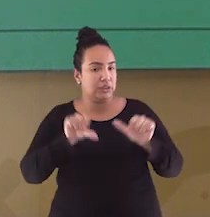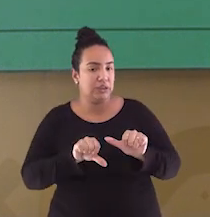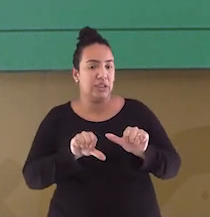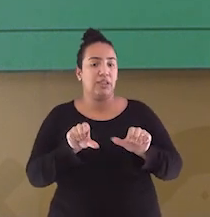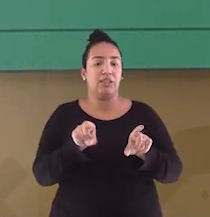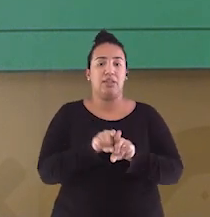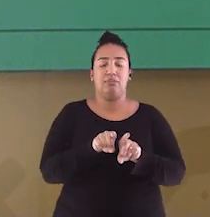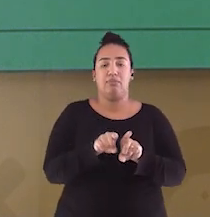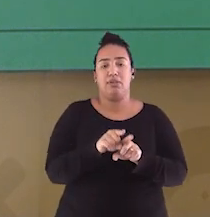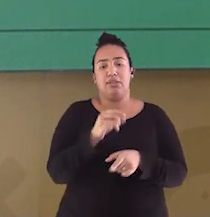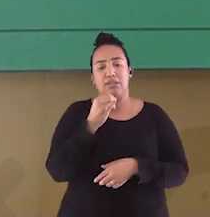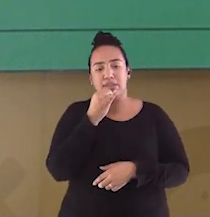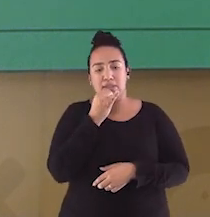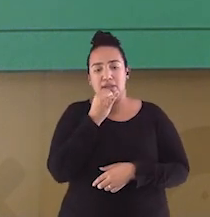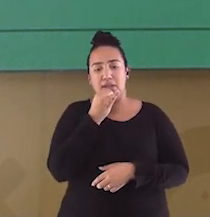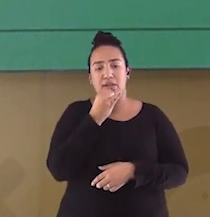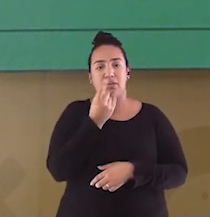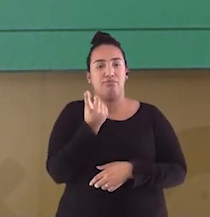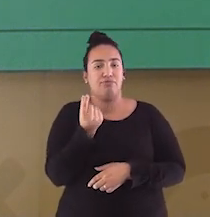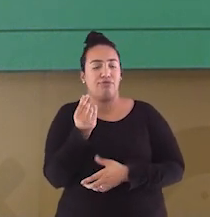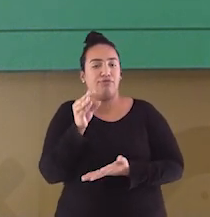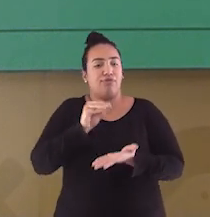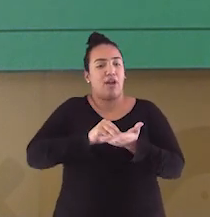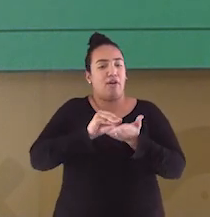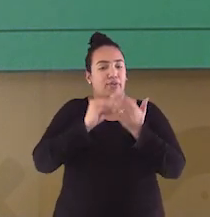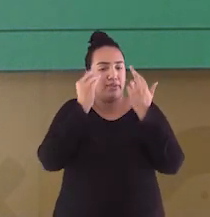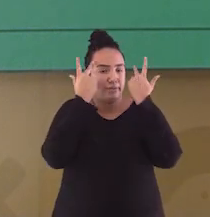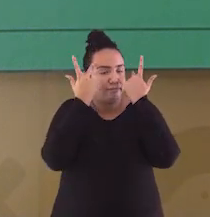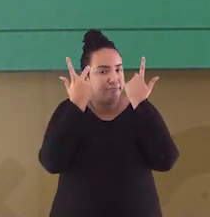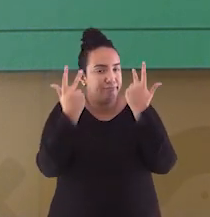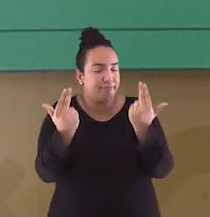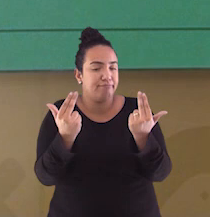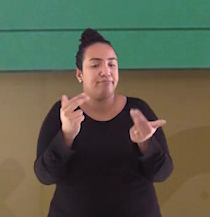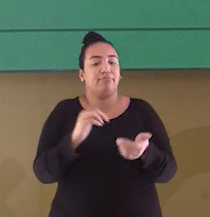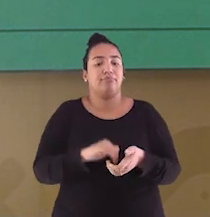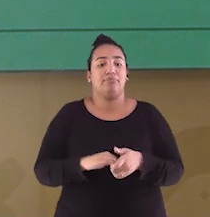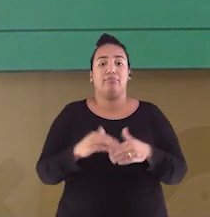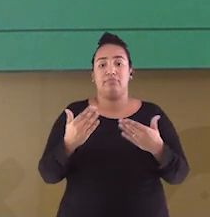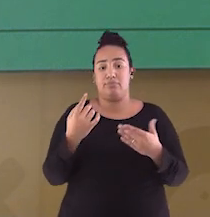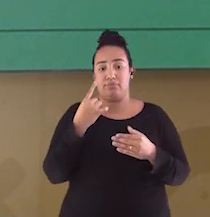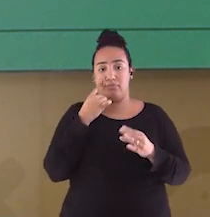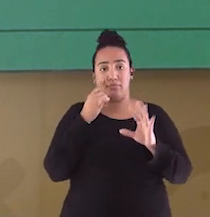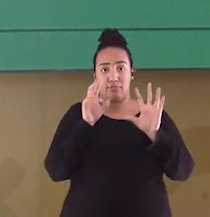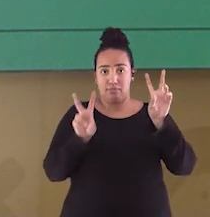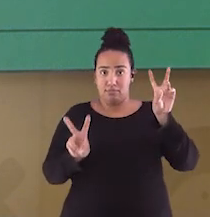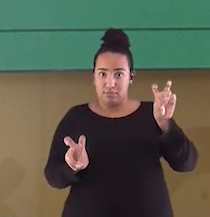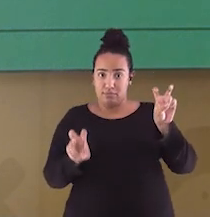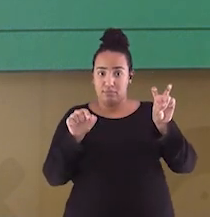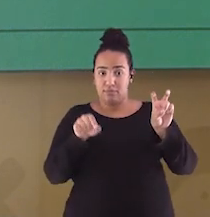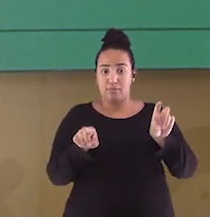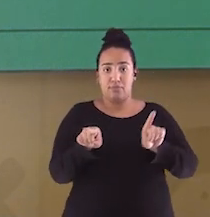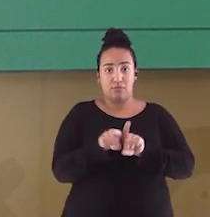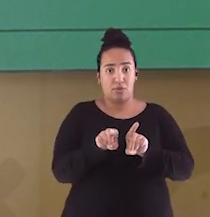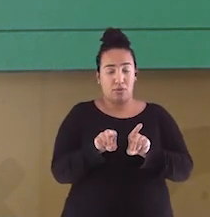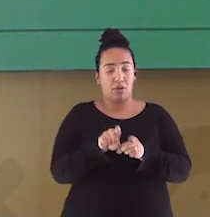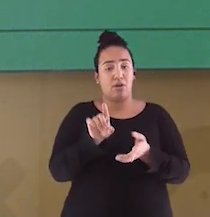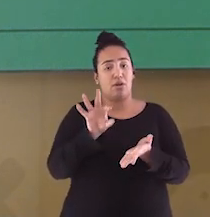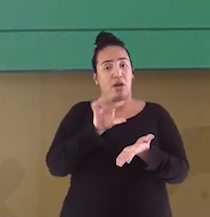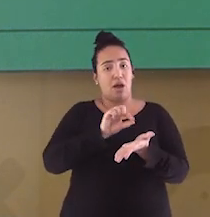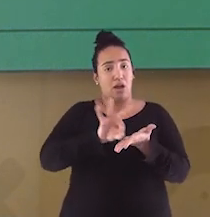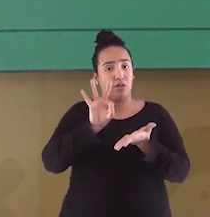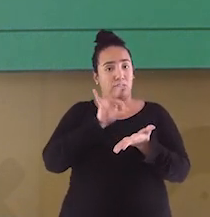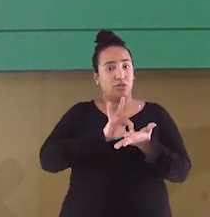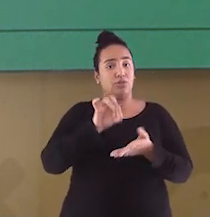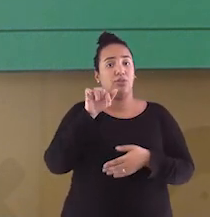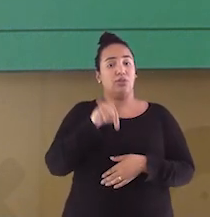e ainda os velhos saques de riquezas naturais. Esse trecho foi retirado de um artigo feito pelo